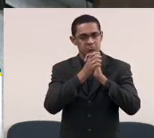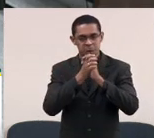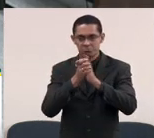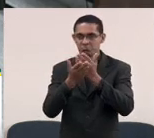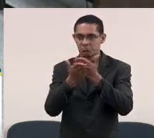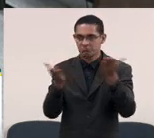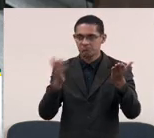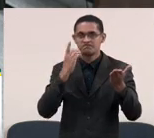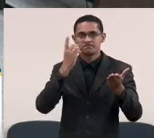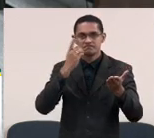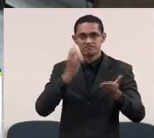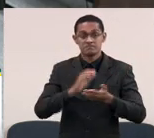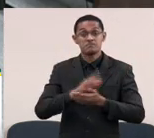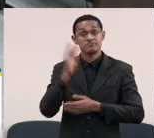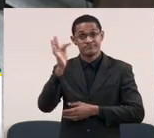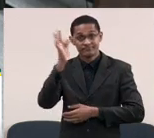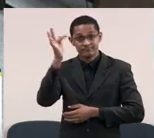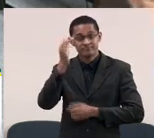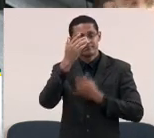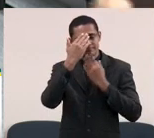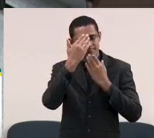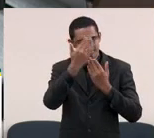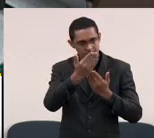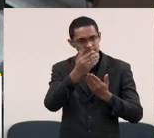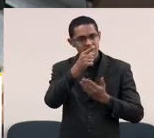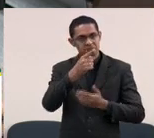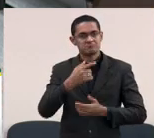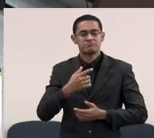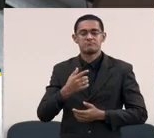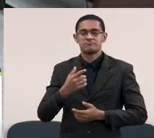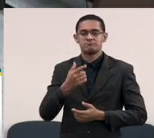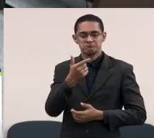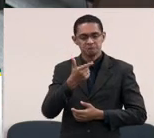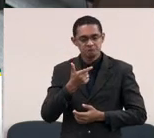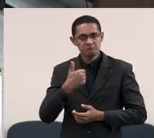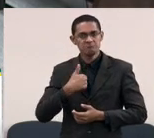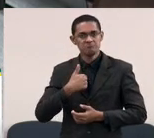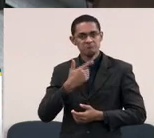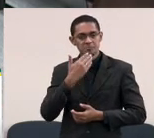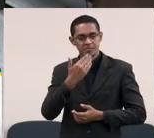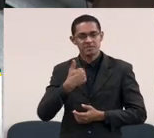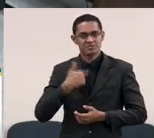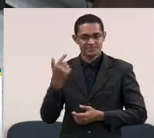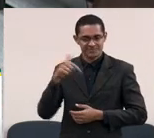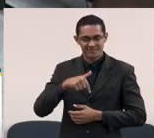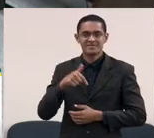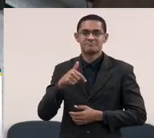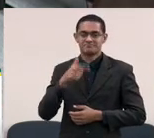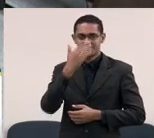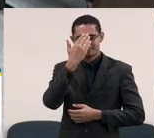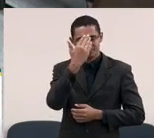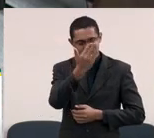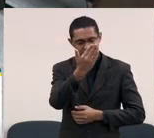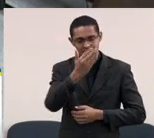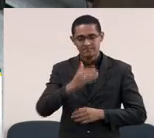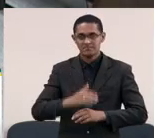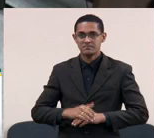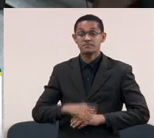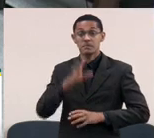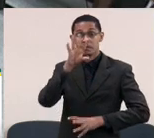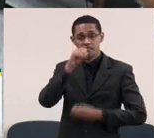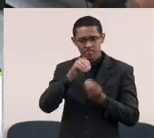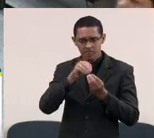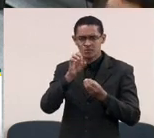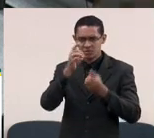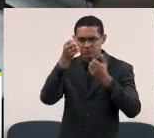deputados, deputado Furlan, agradeço aí a gentileza de solicitar a minha participação. Eu queria brevemente